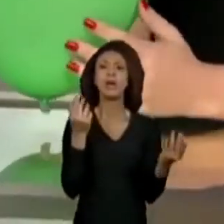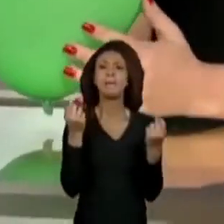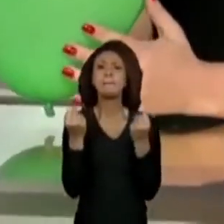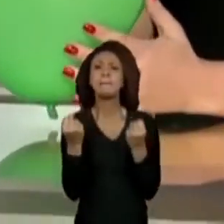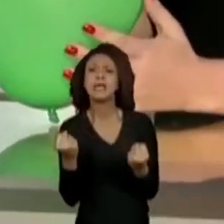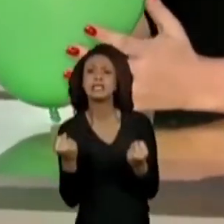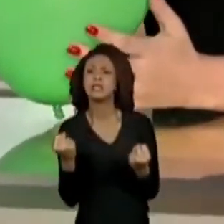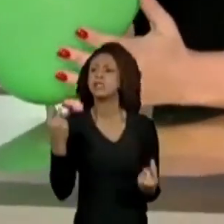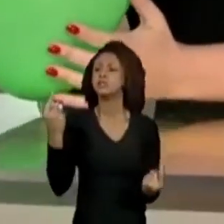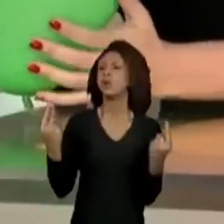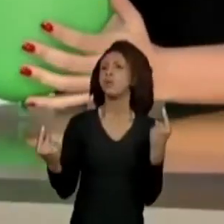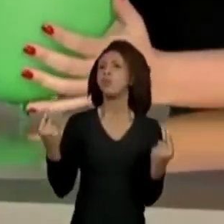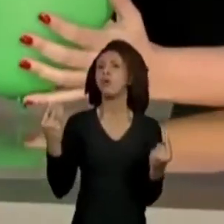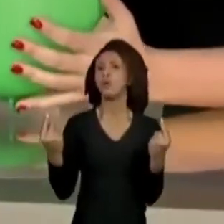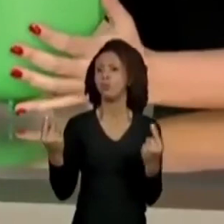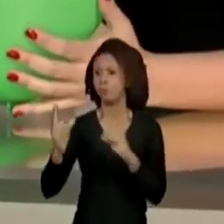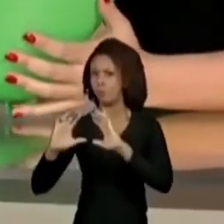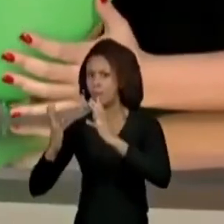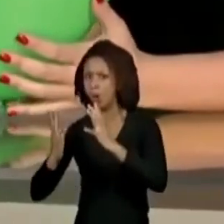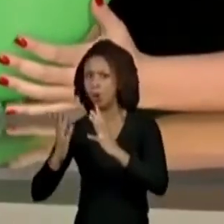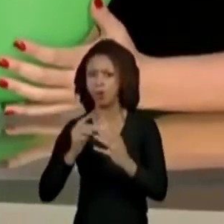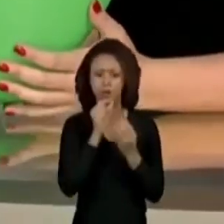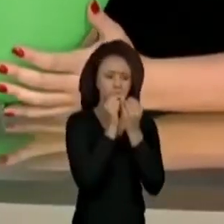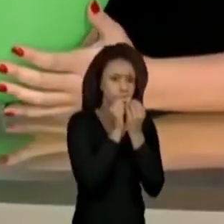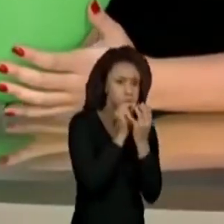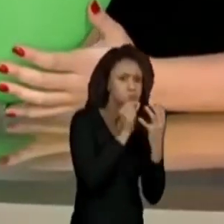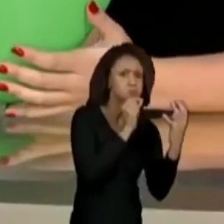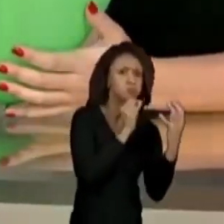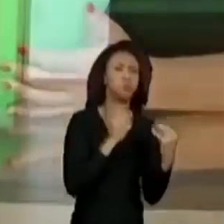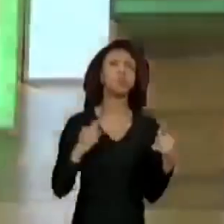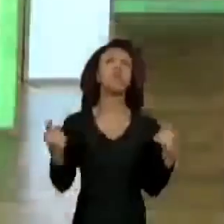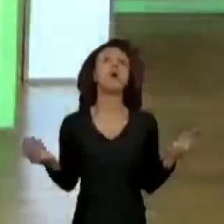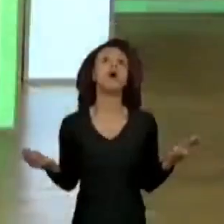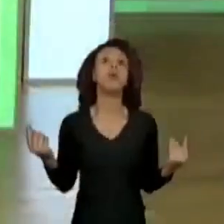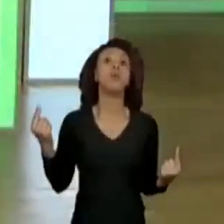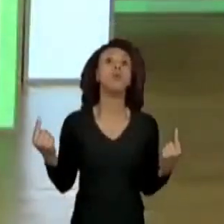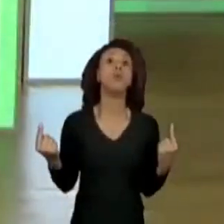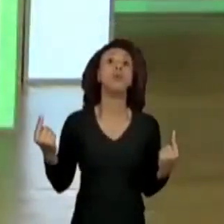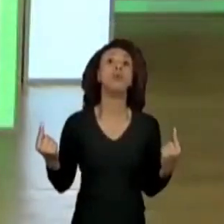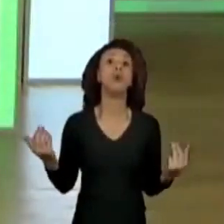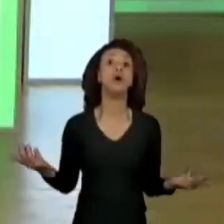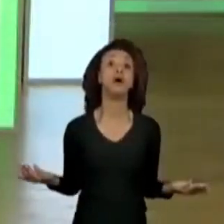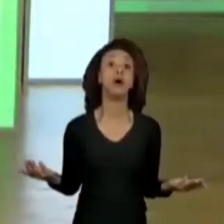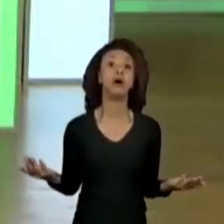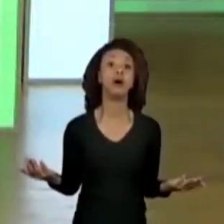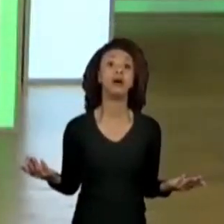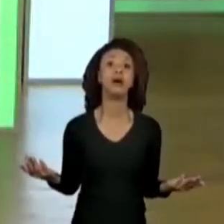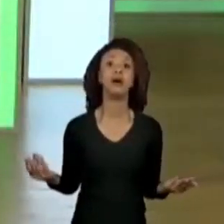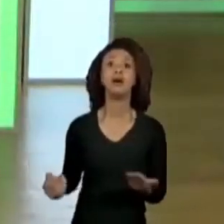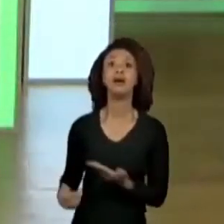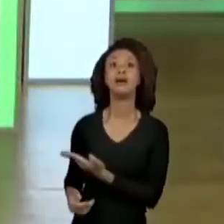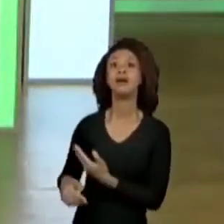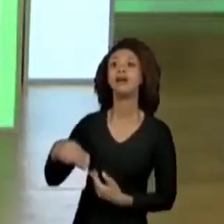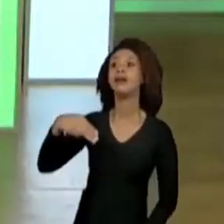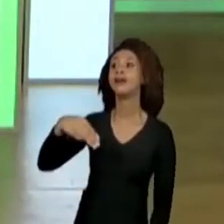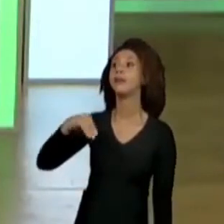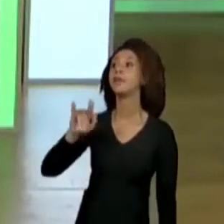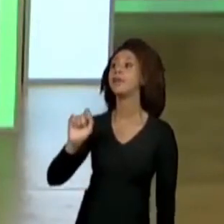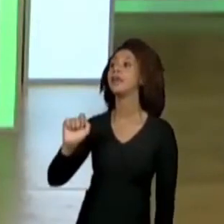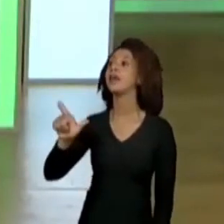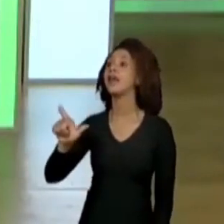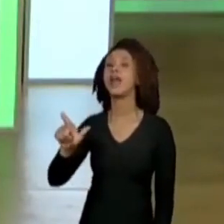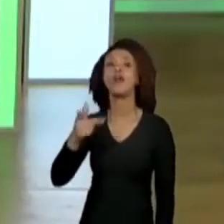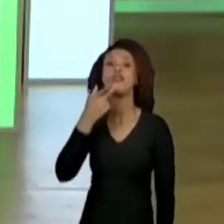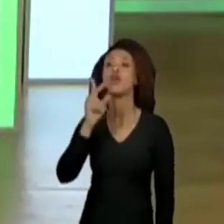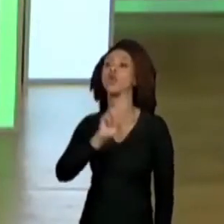E aí? Coloquem aí pra gente no chat. Vai, Miguel. Ele só escreveu ali bola e